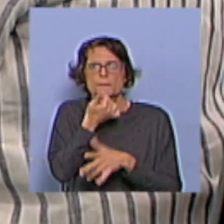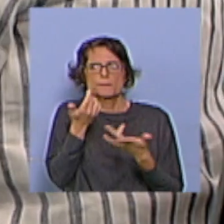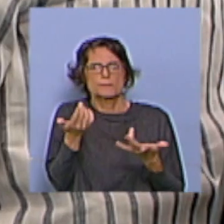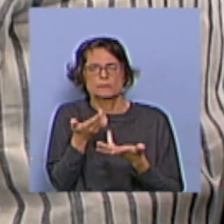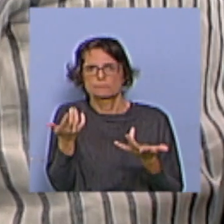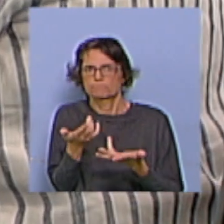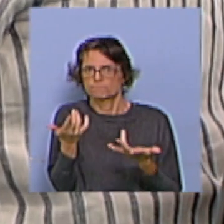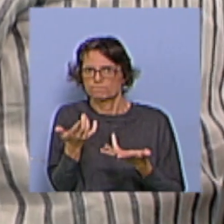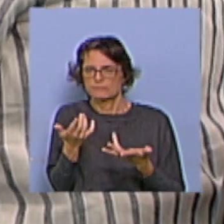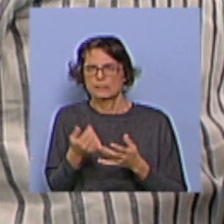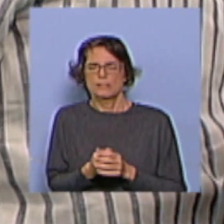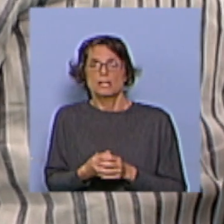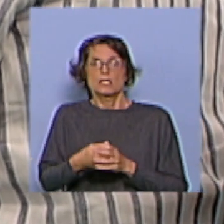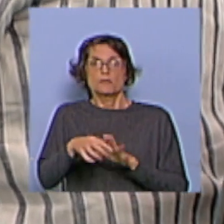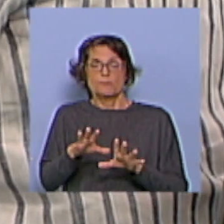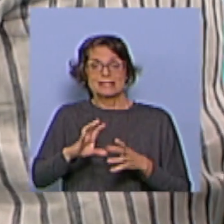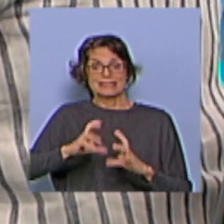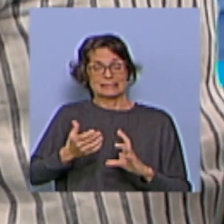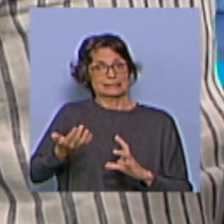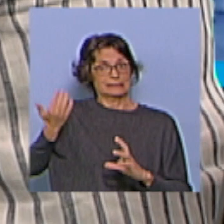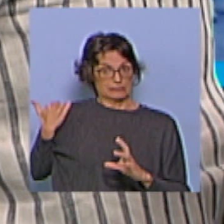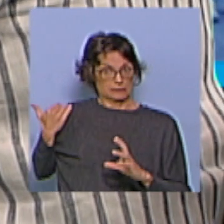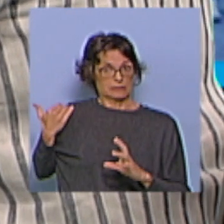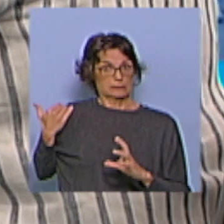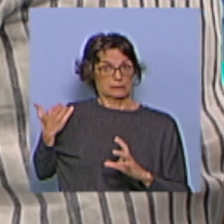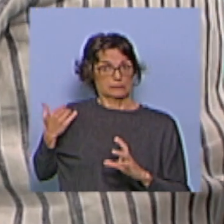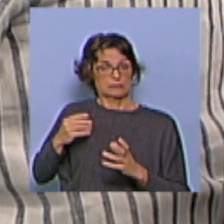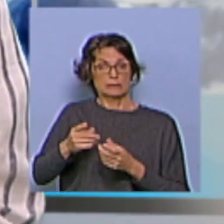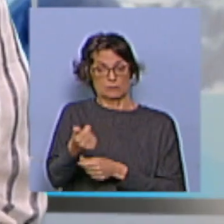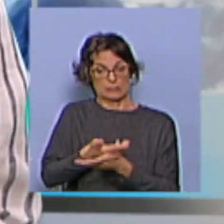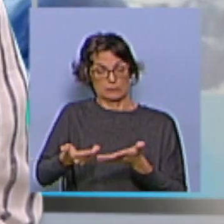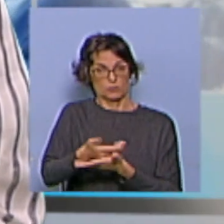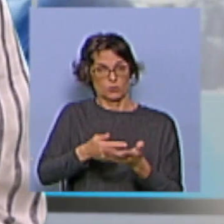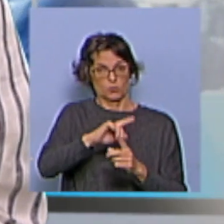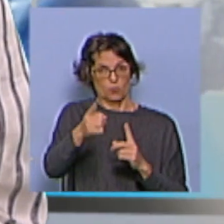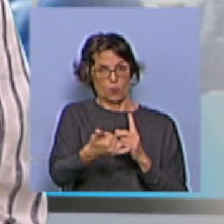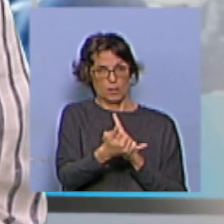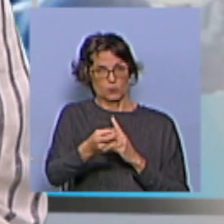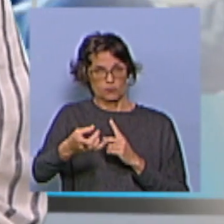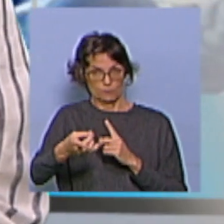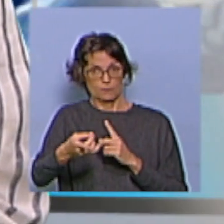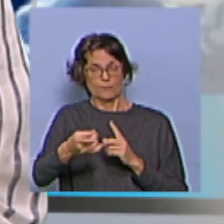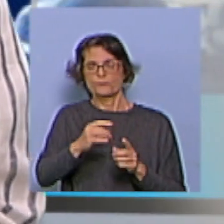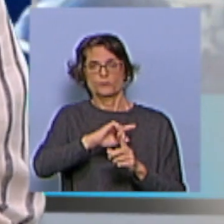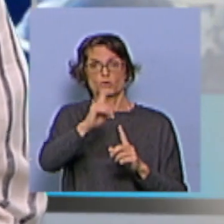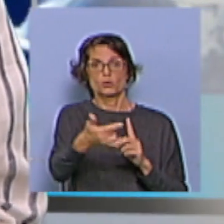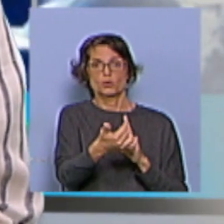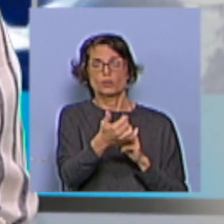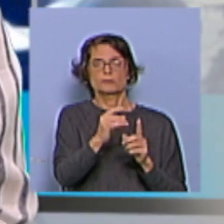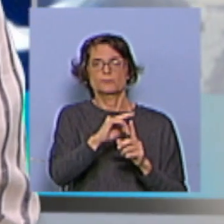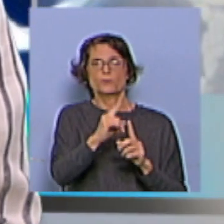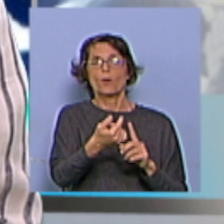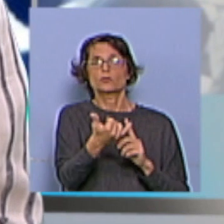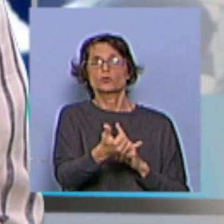etc. E na crise anterior, portanto, na crise económica de 2009,